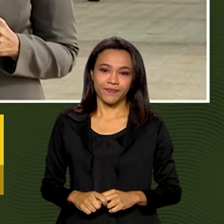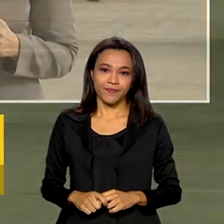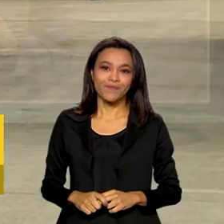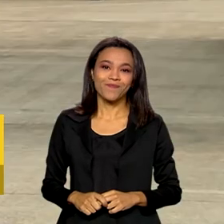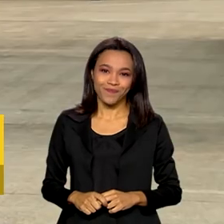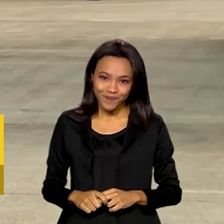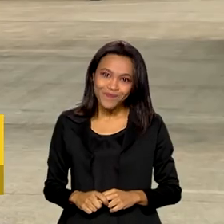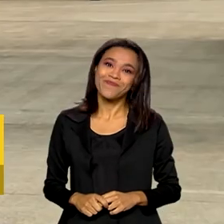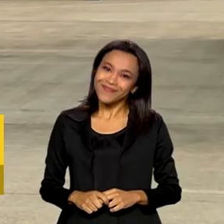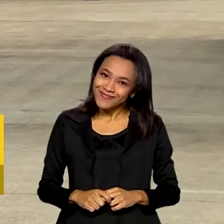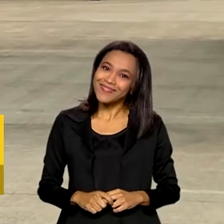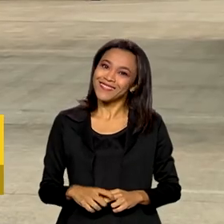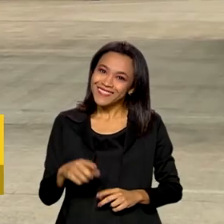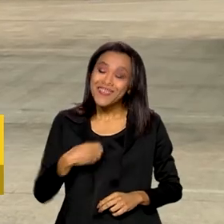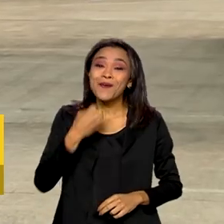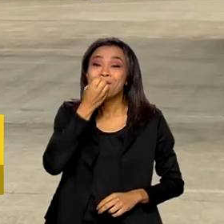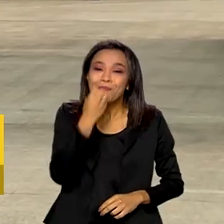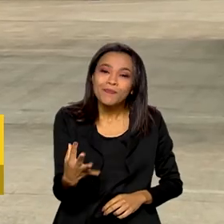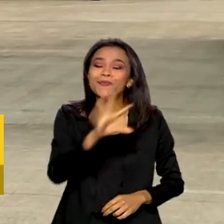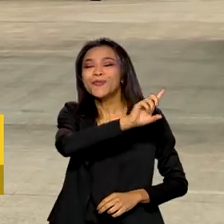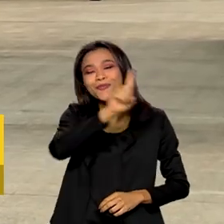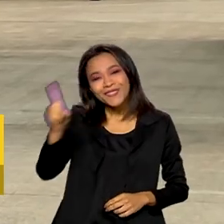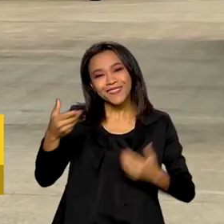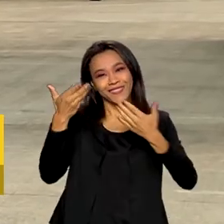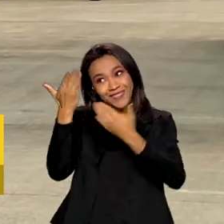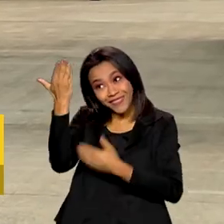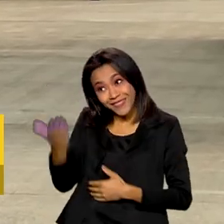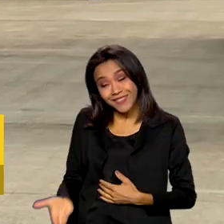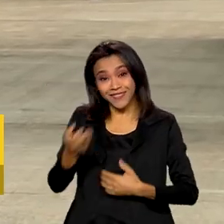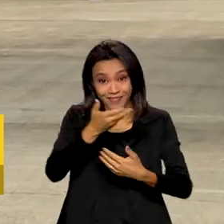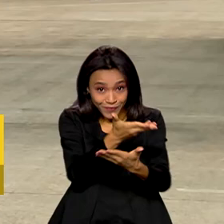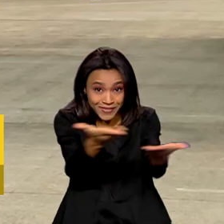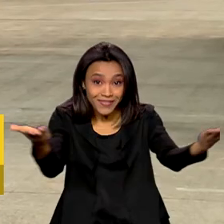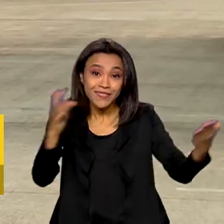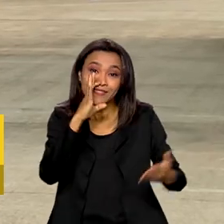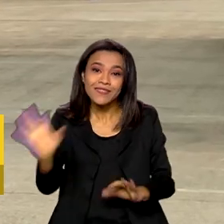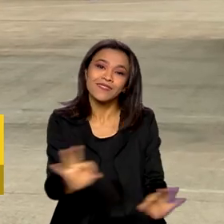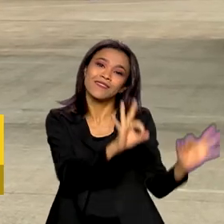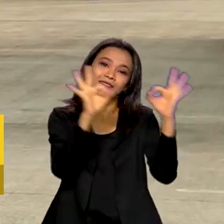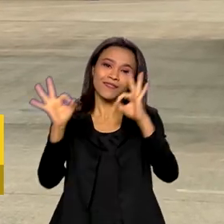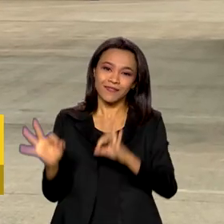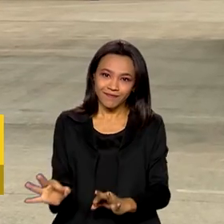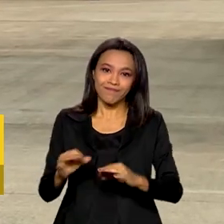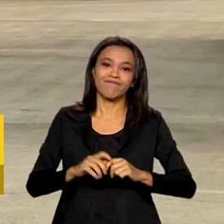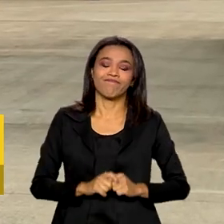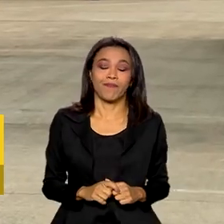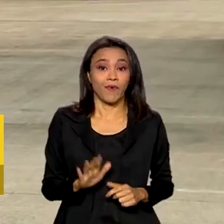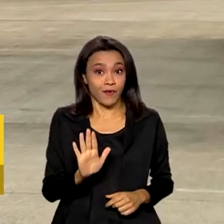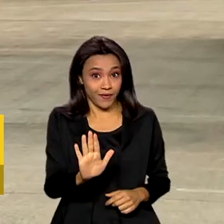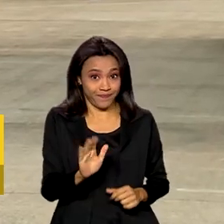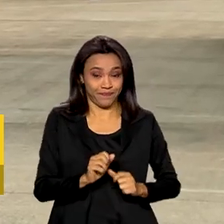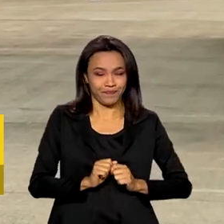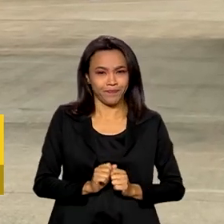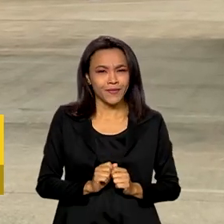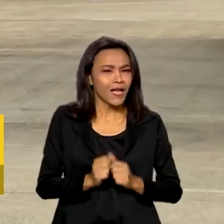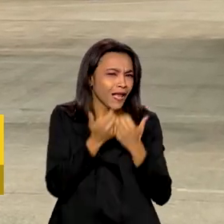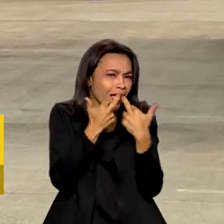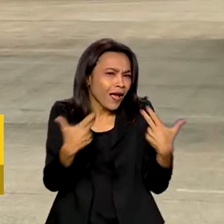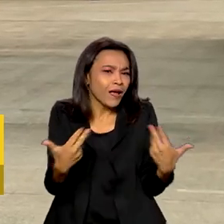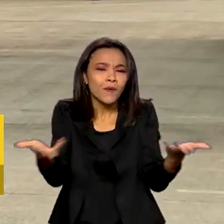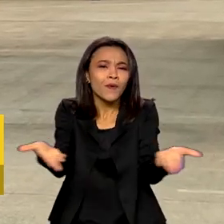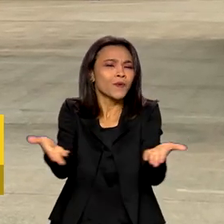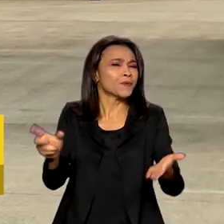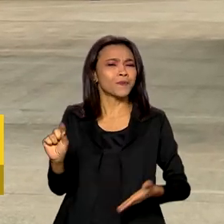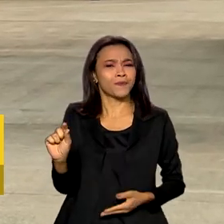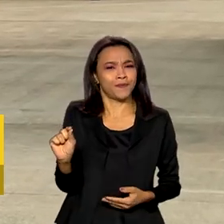Tem sim, Renato. Bom dia para você e um bom dia a todos que nos assistem. Olha, a grande novidade de